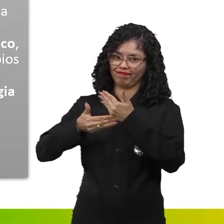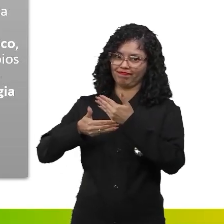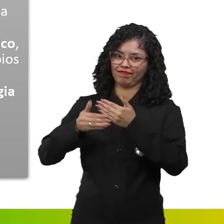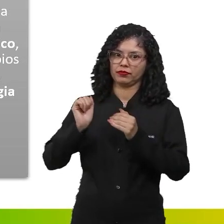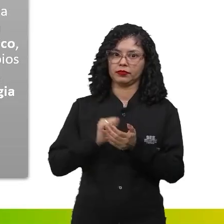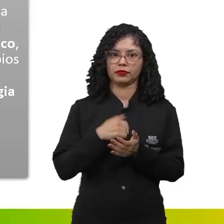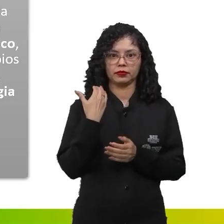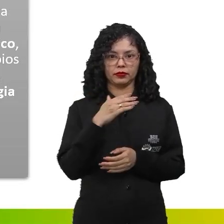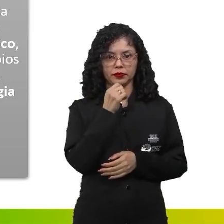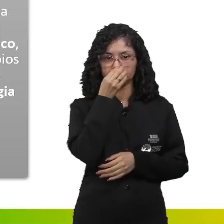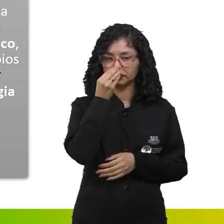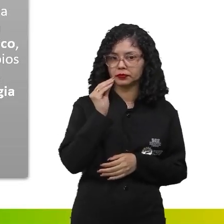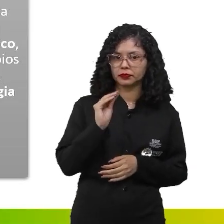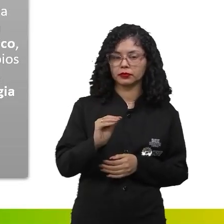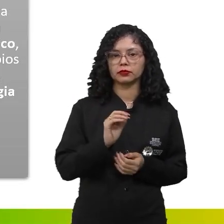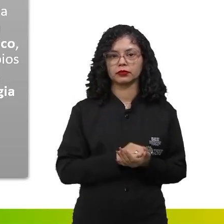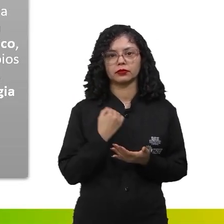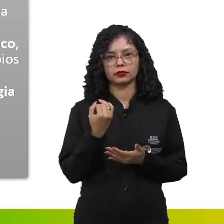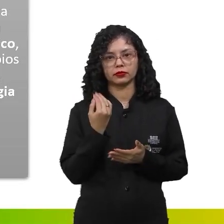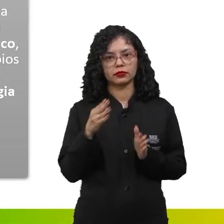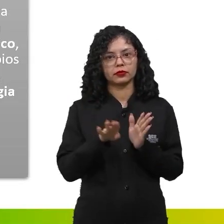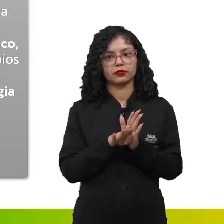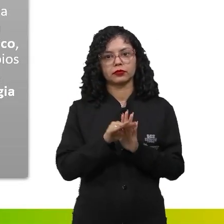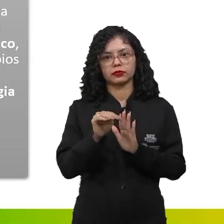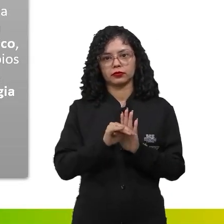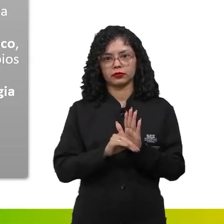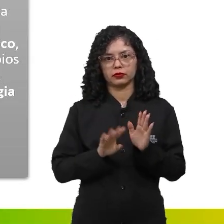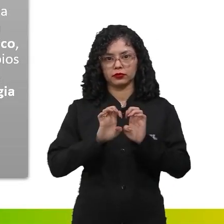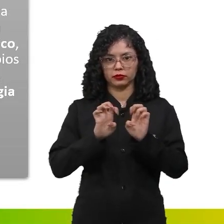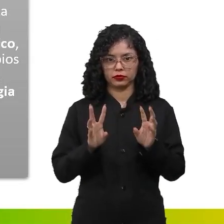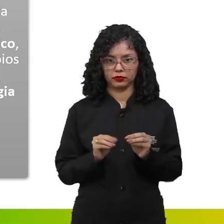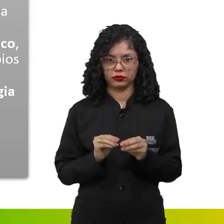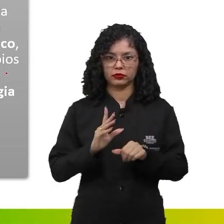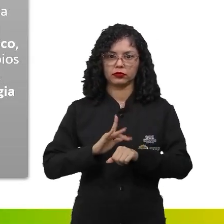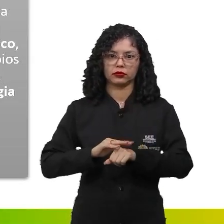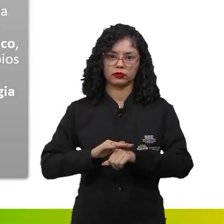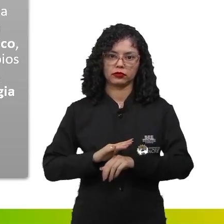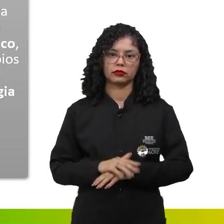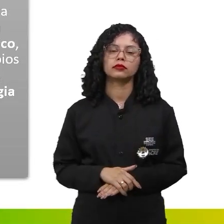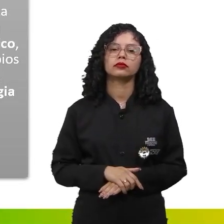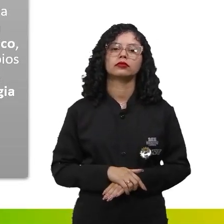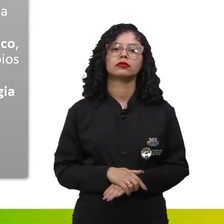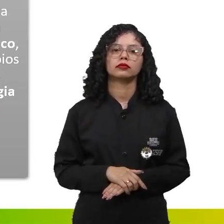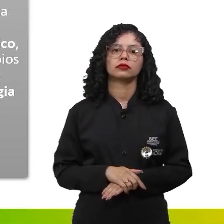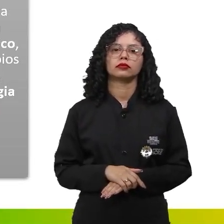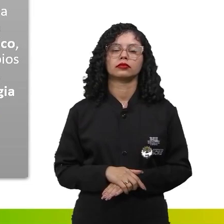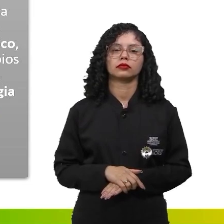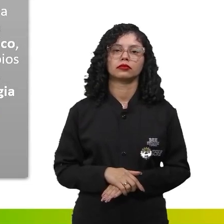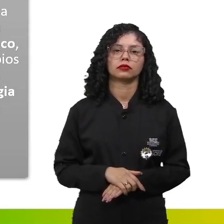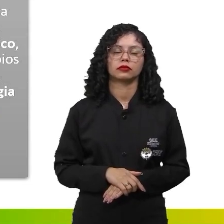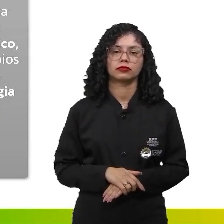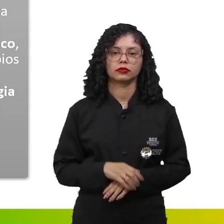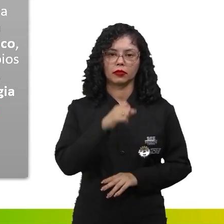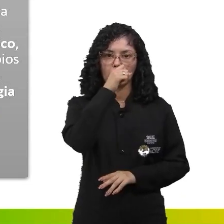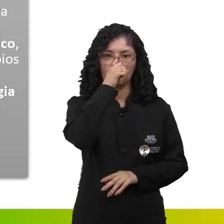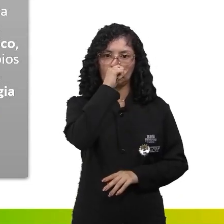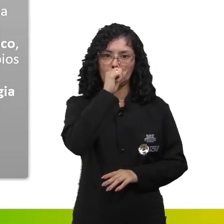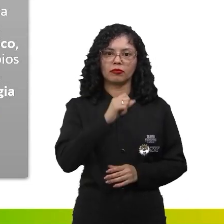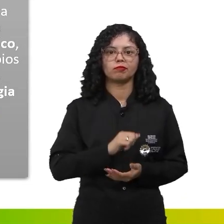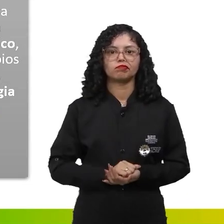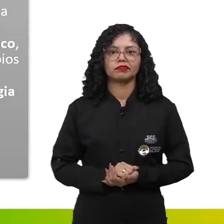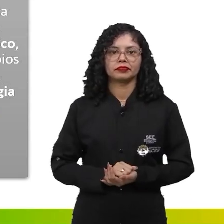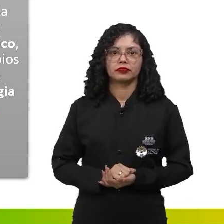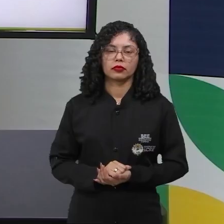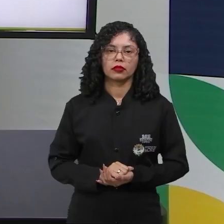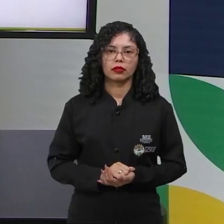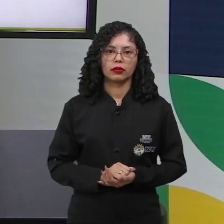científico, pois ignora princípios da imunologia, evolução e ecologia das doenças, tá ok?